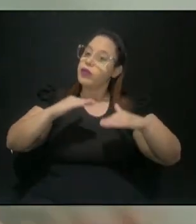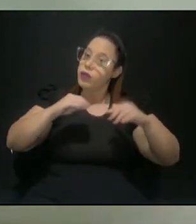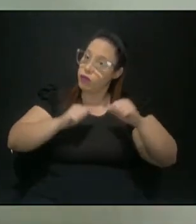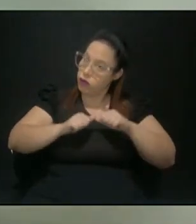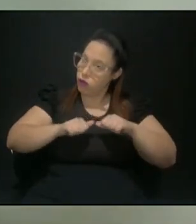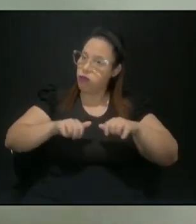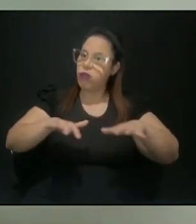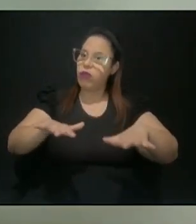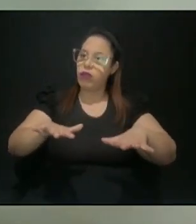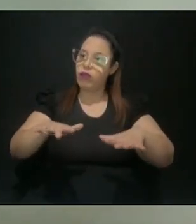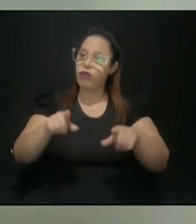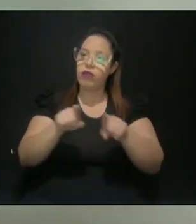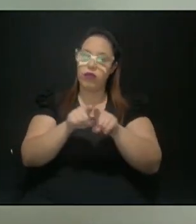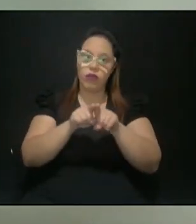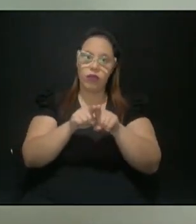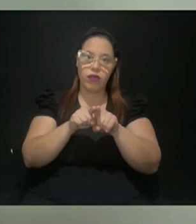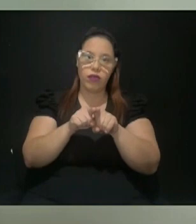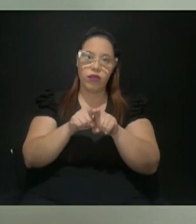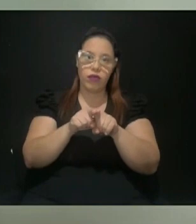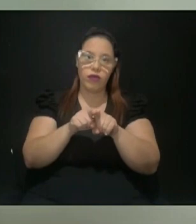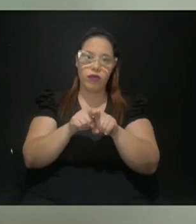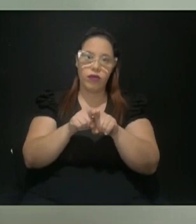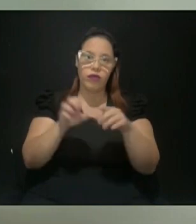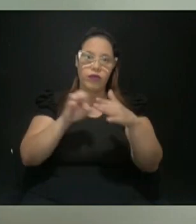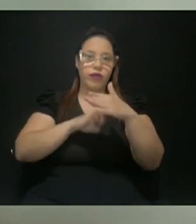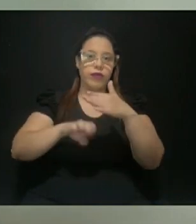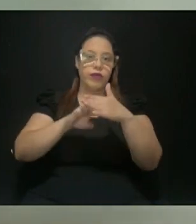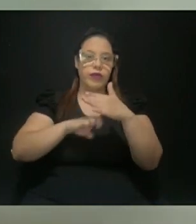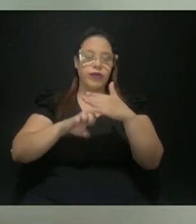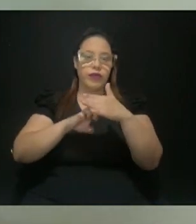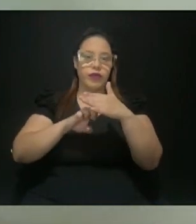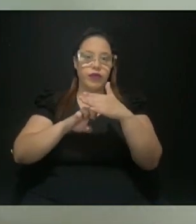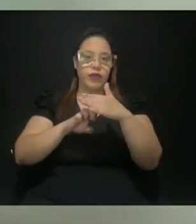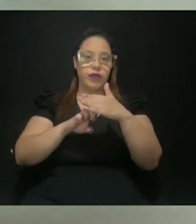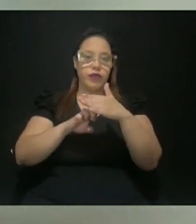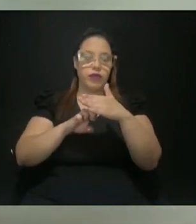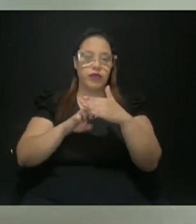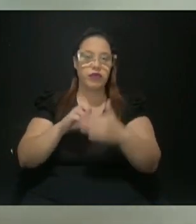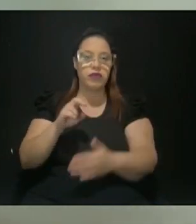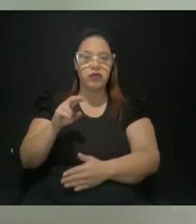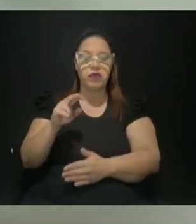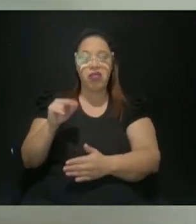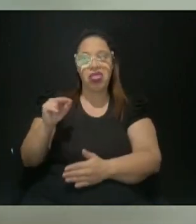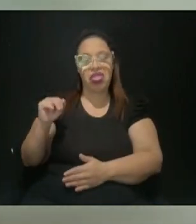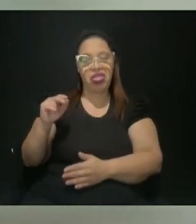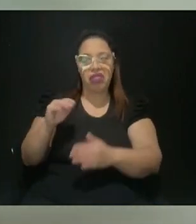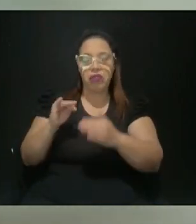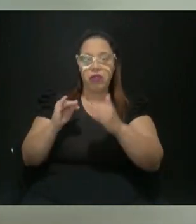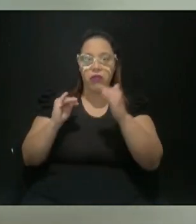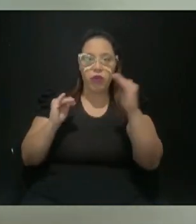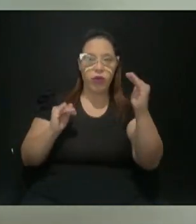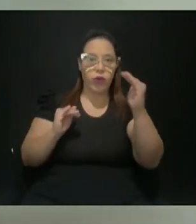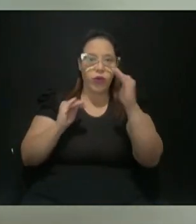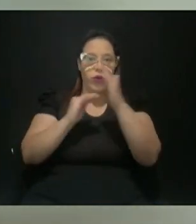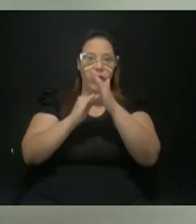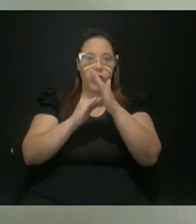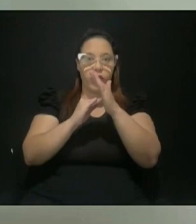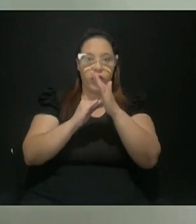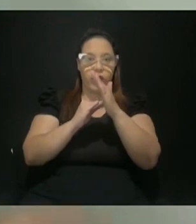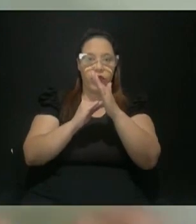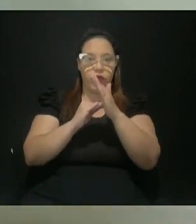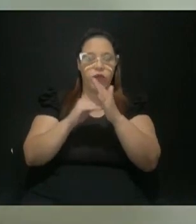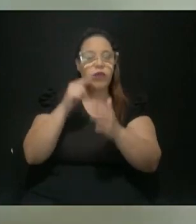também fomentar para que as empresas que não atingem, né, o limite que for determinado, elas consigam